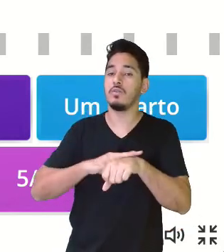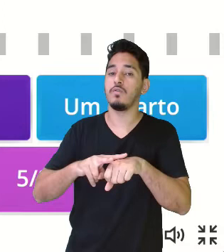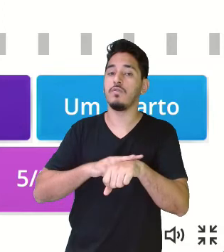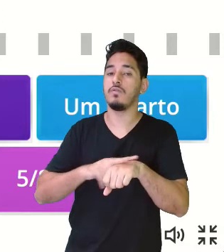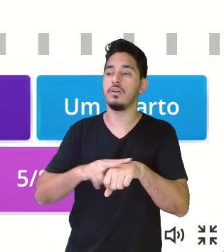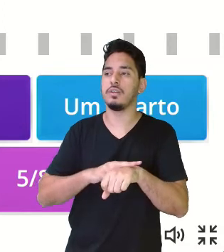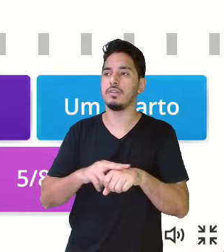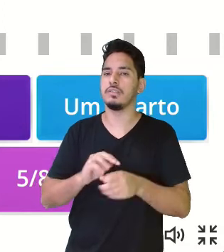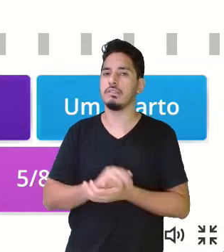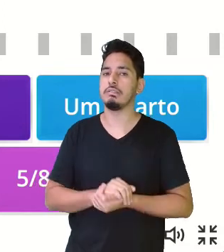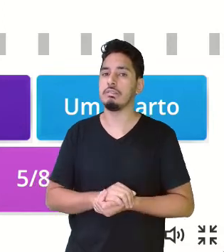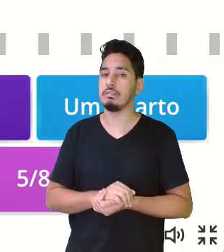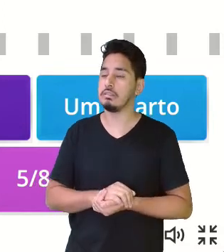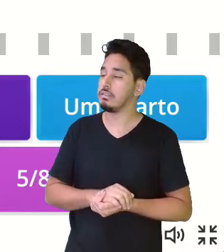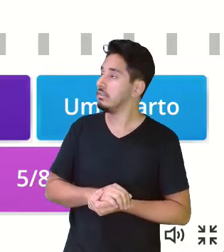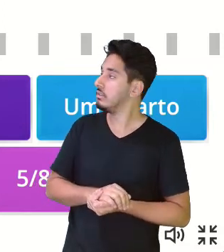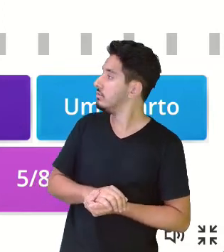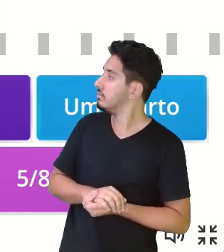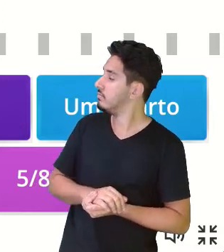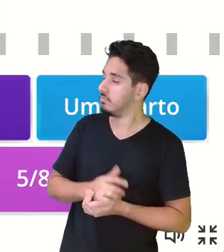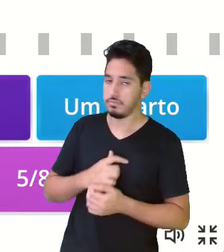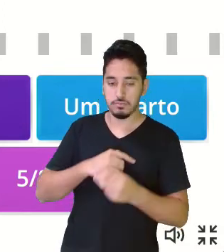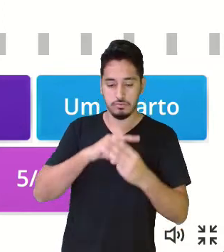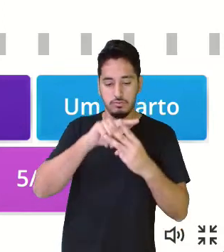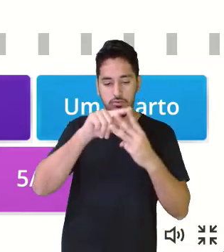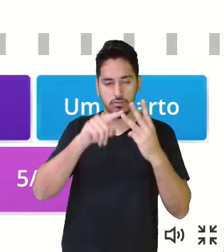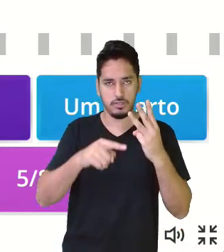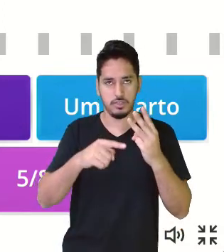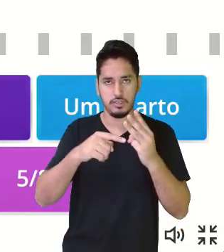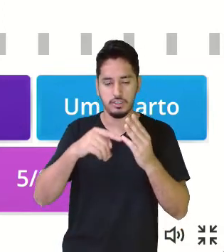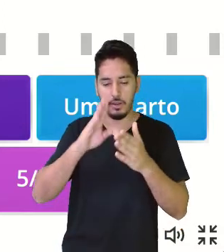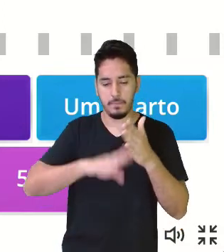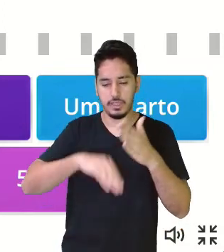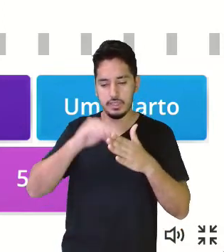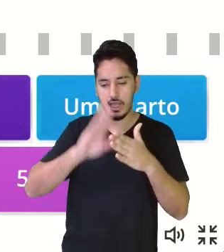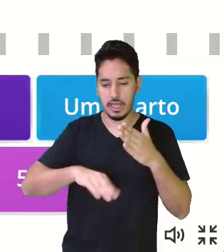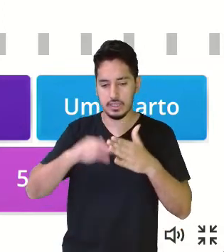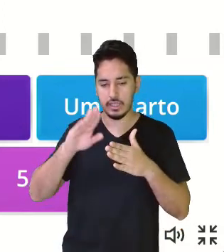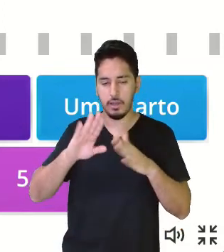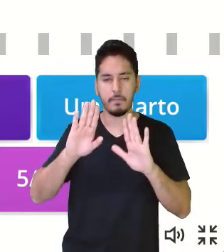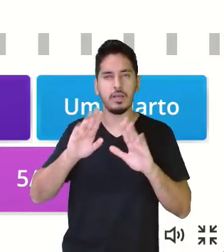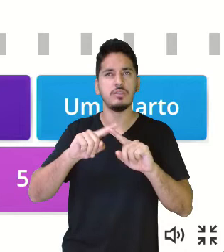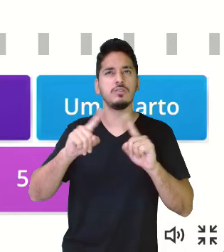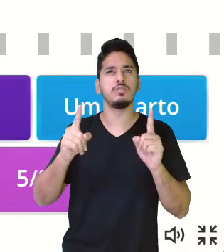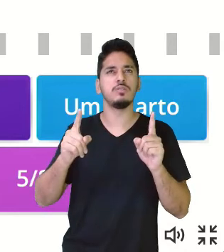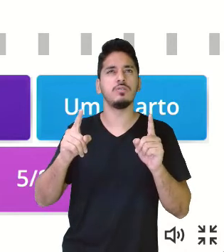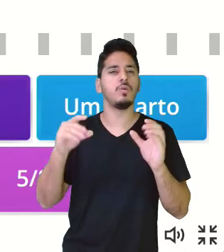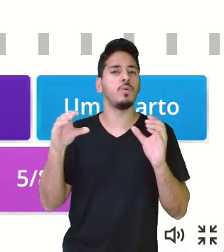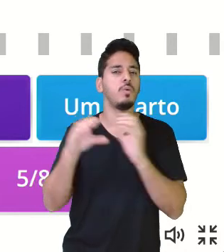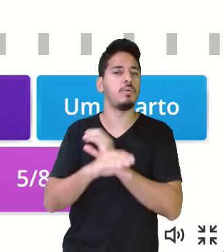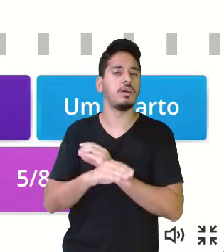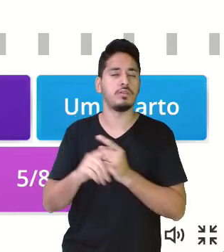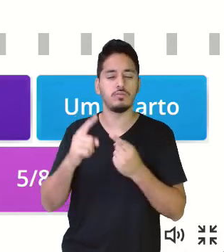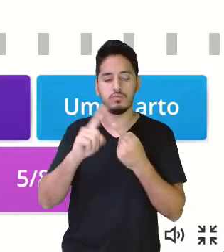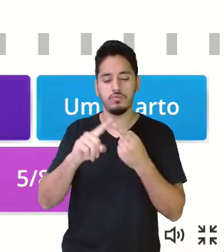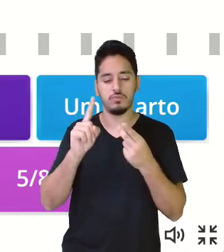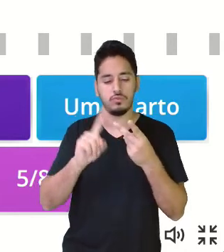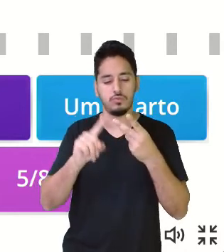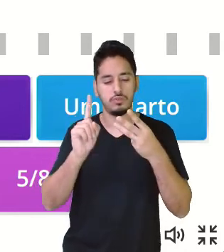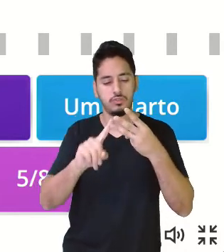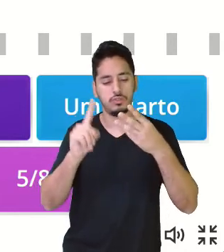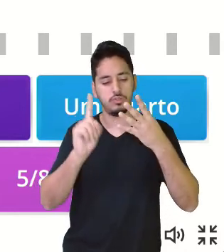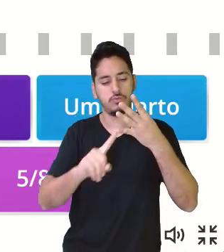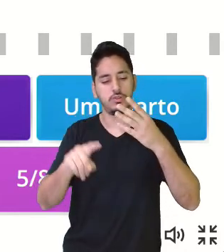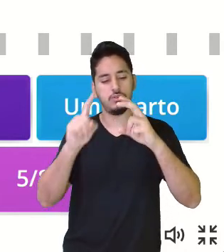verde? Eu tenho aqui 3 partes pintadas, mas qual é o total? 1, 2,